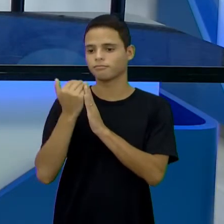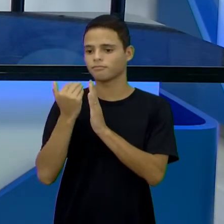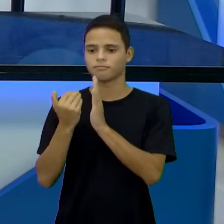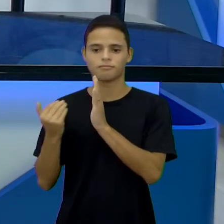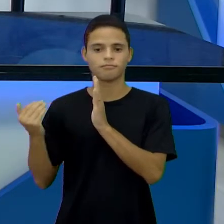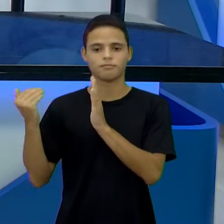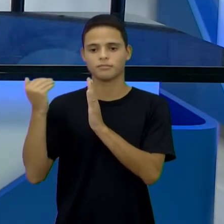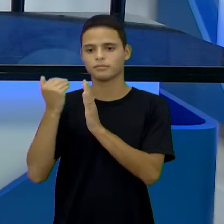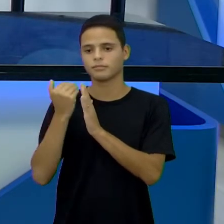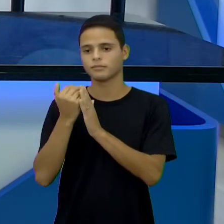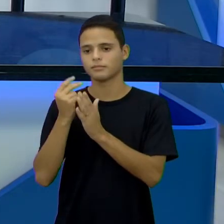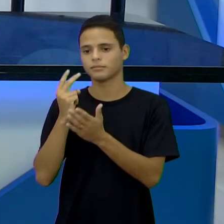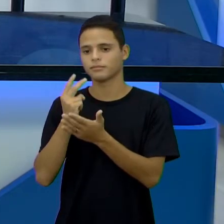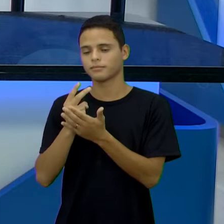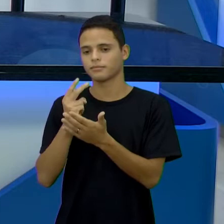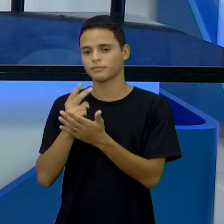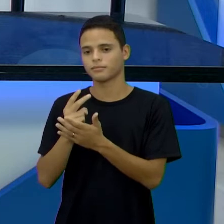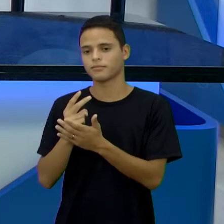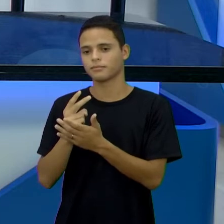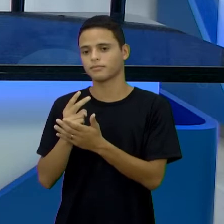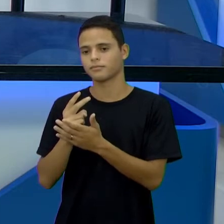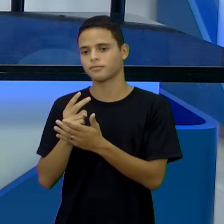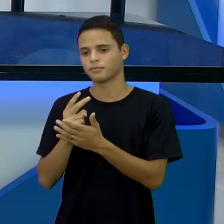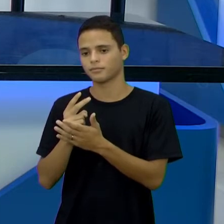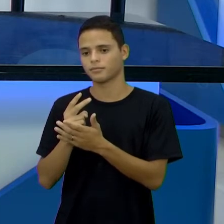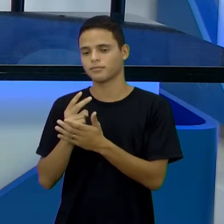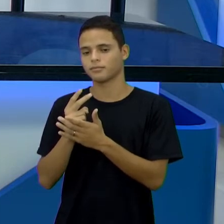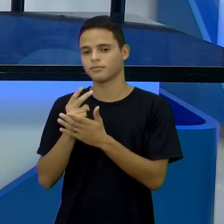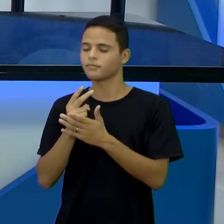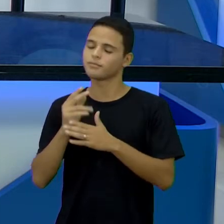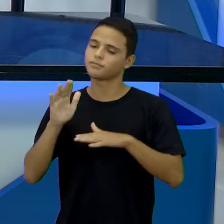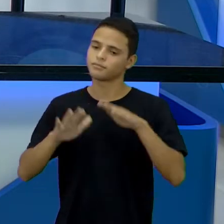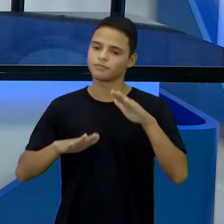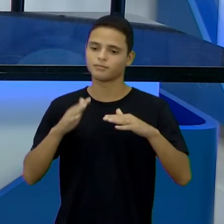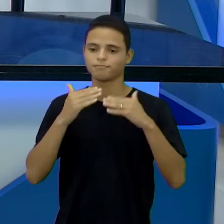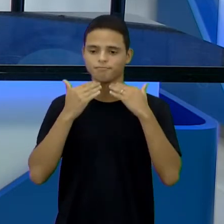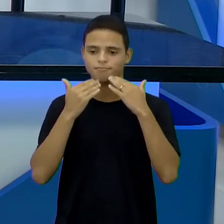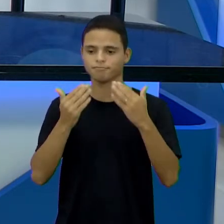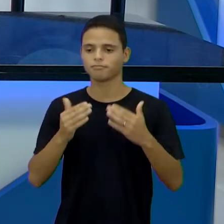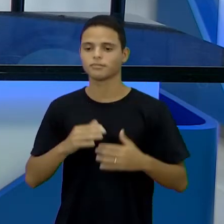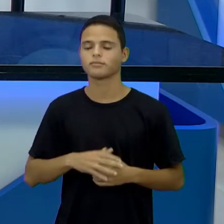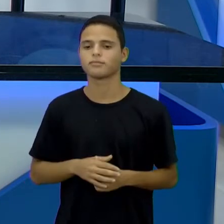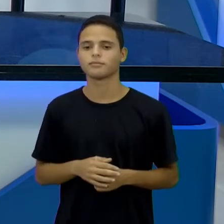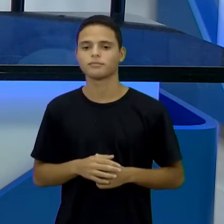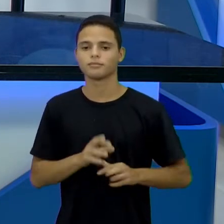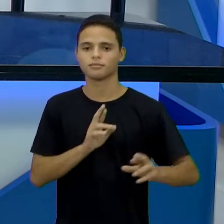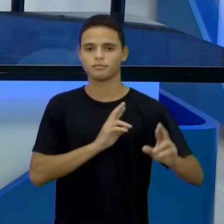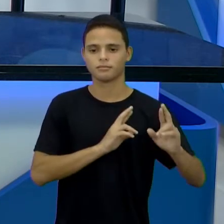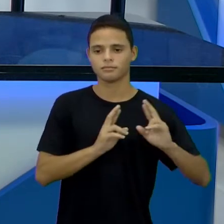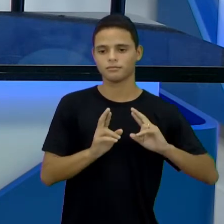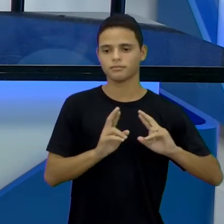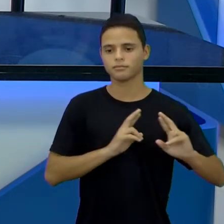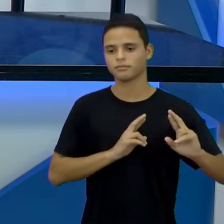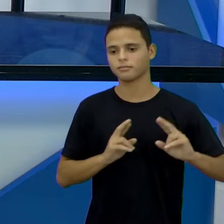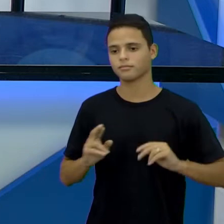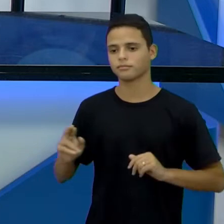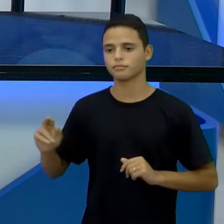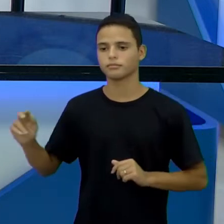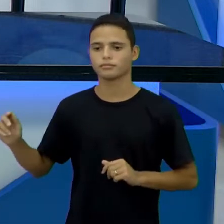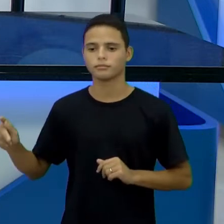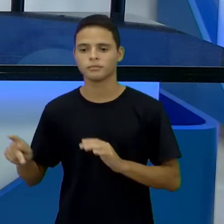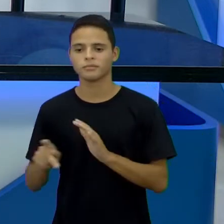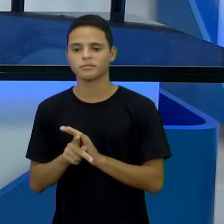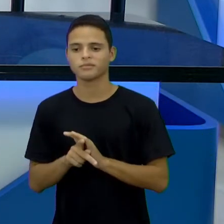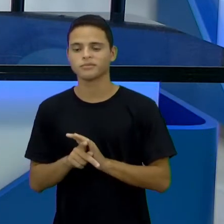até pego muita coisa pra fazer, que eu às vezes não dou neta conta. Que eu não dou conta, mas assim, em relação a ser competitivo, é o